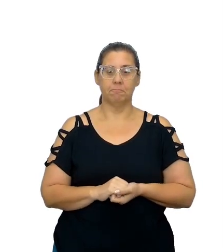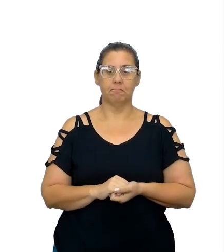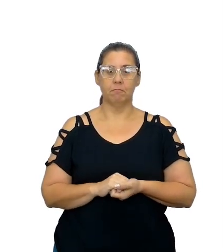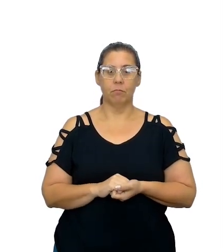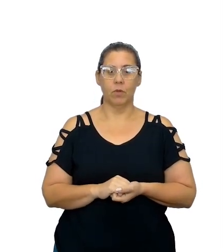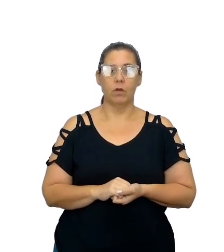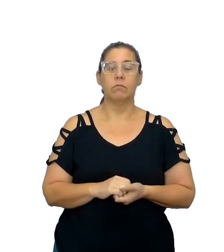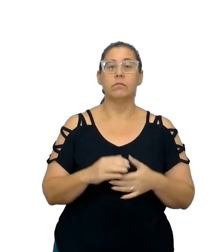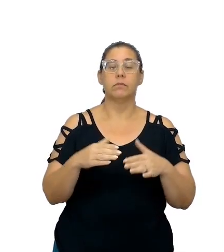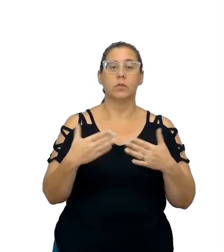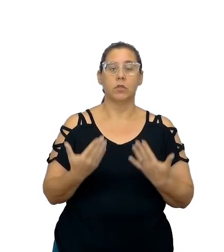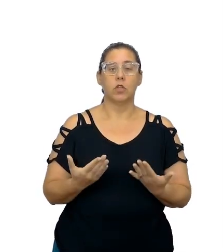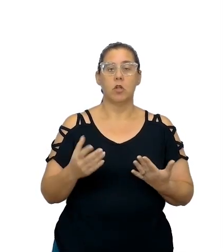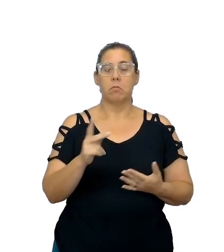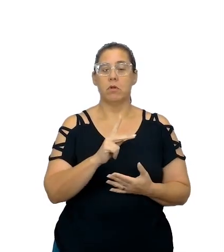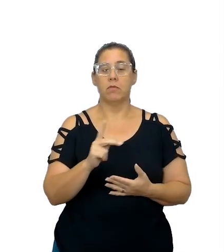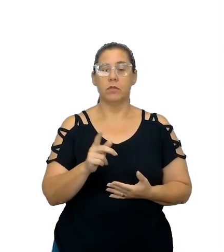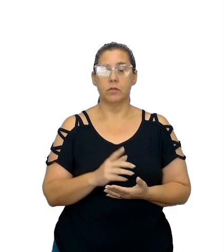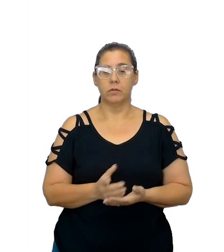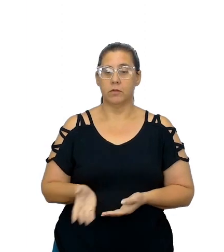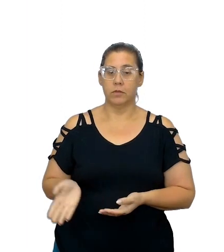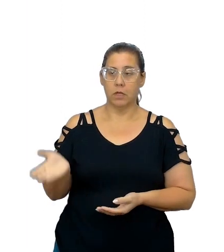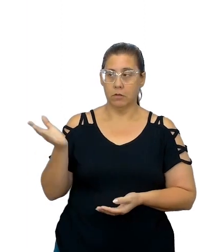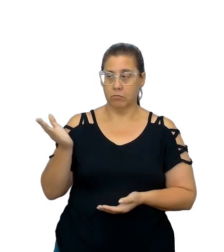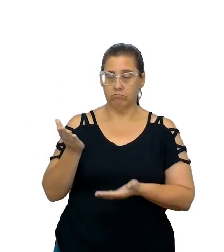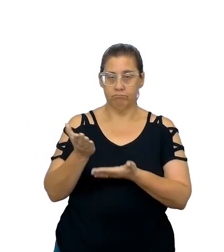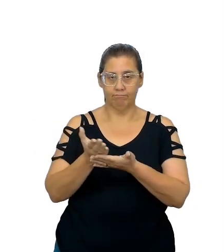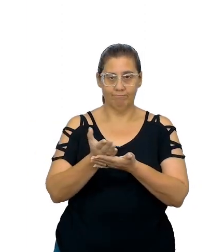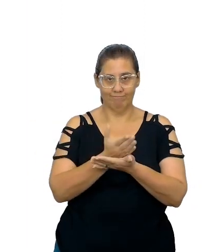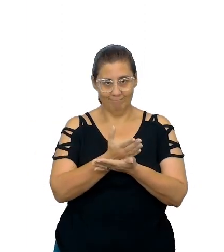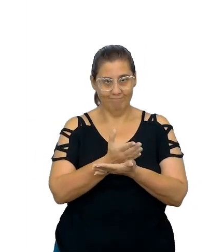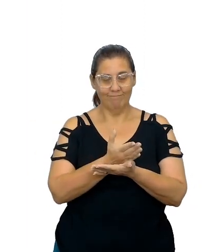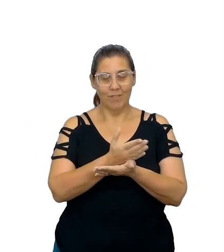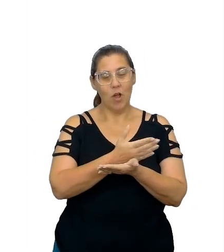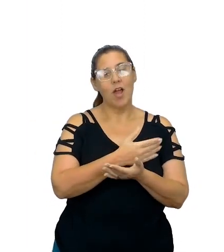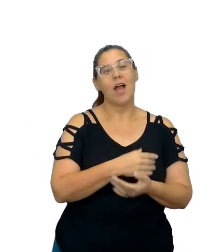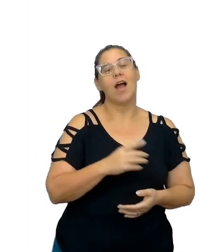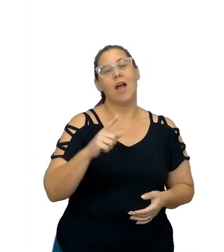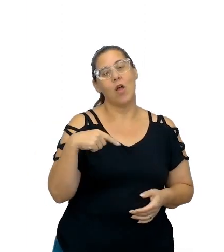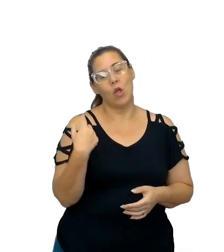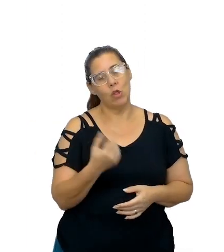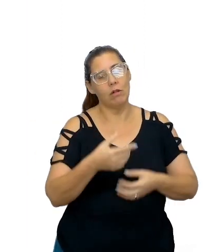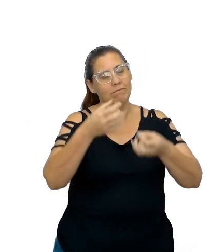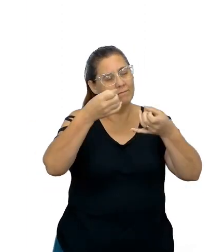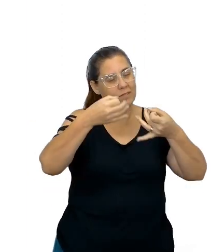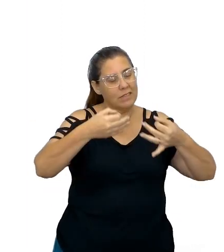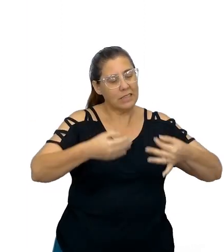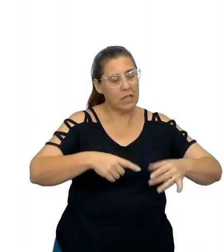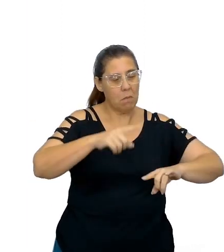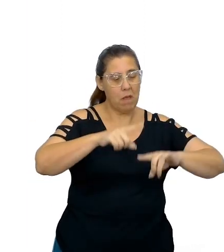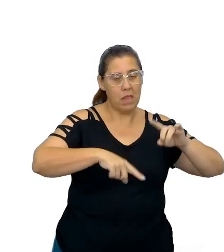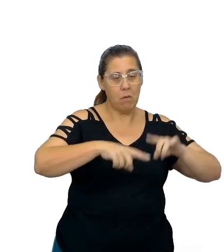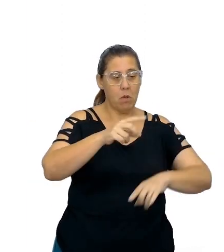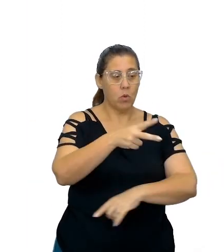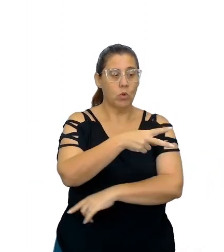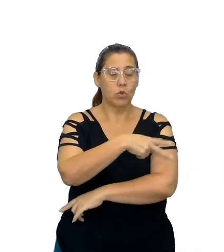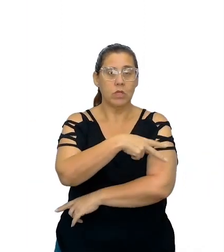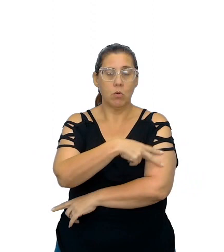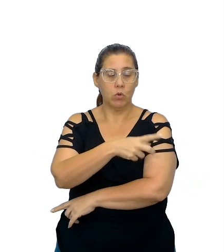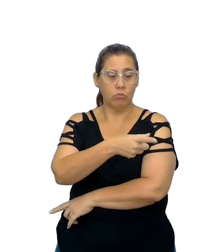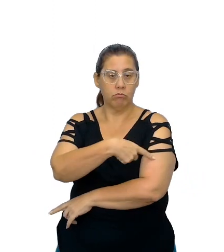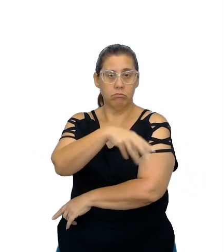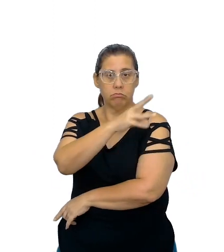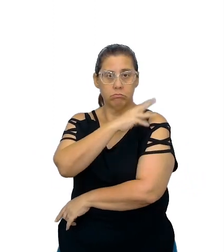Maravilha, professor. Então, essa aqui é a nossa página inicial. Como eu disse, nós vamos trabalhar com o material da segunda série do ensino